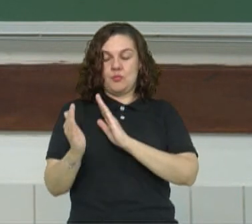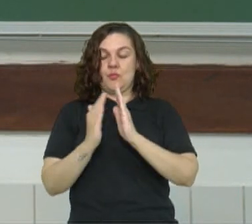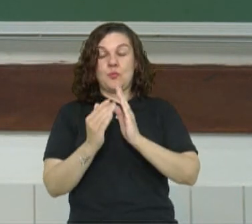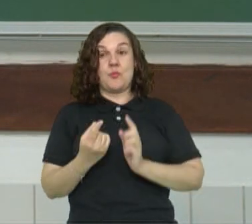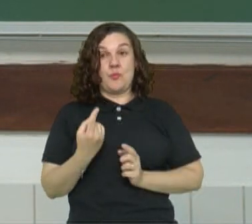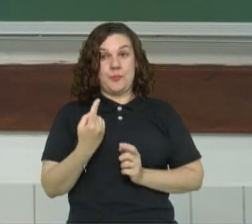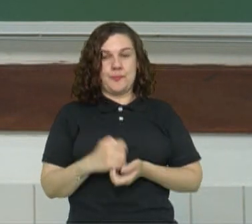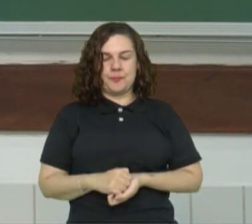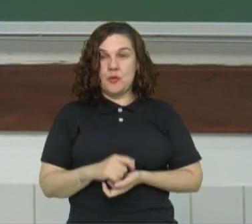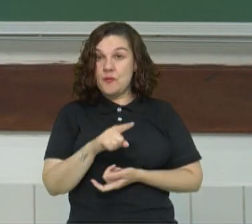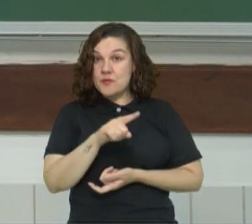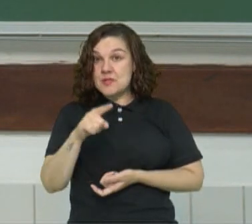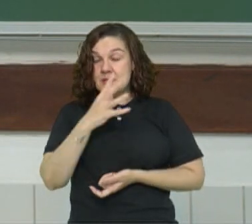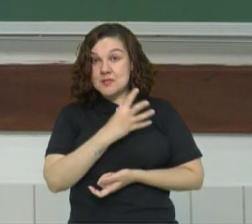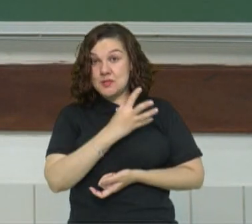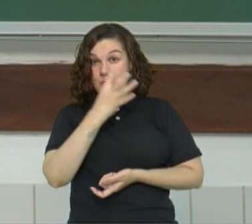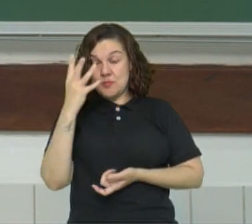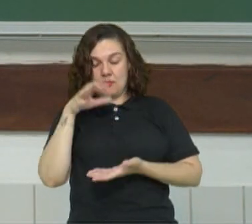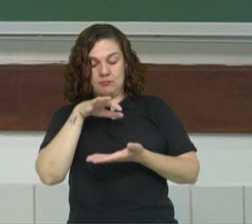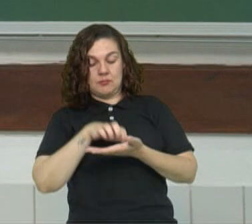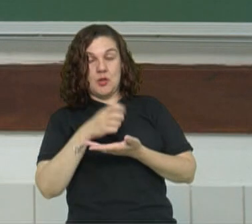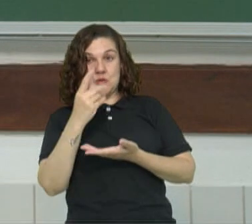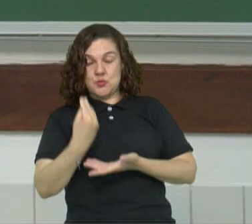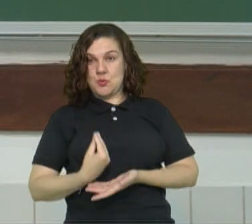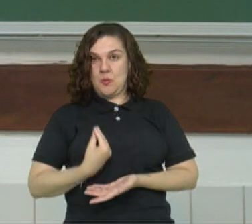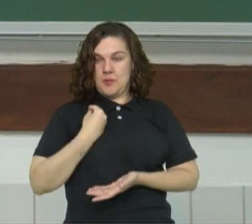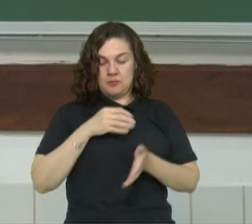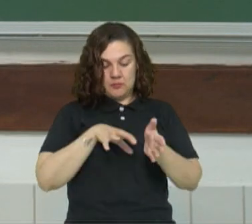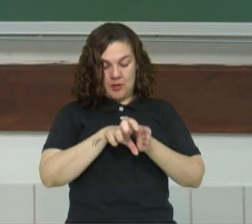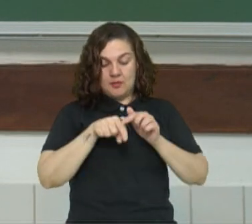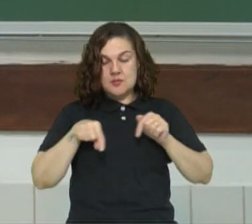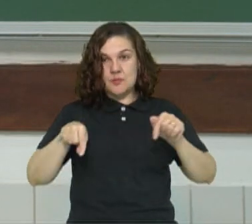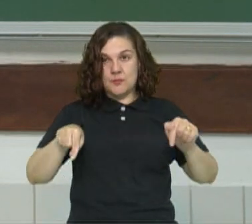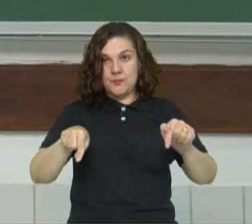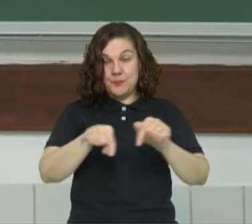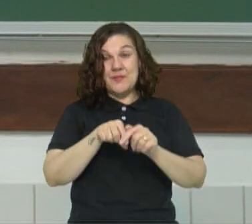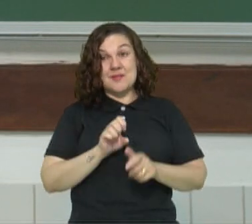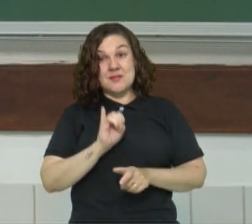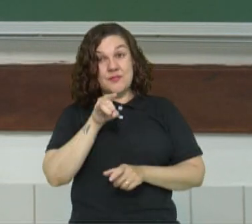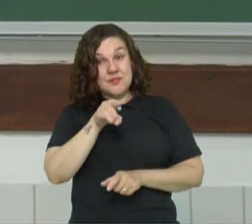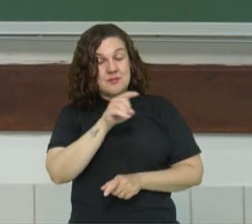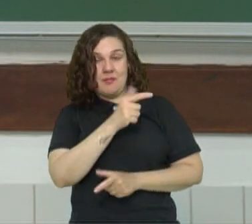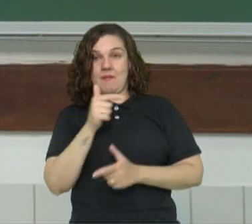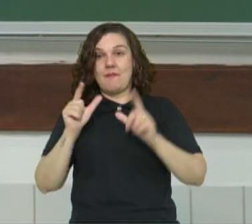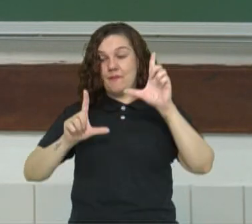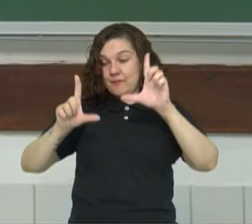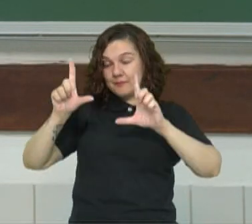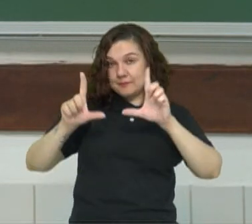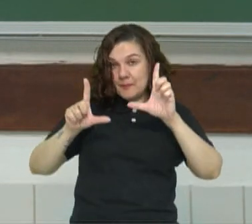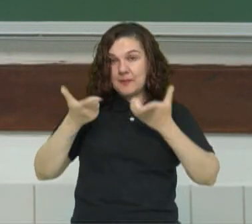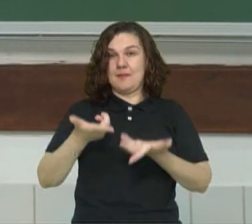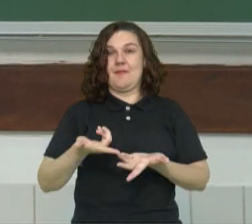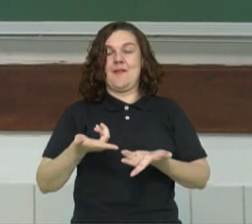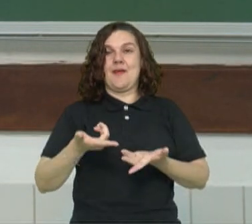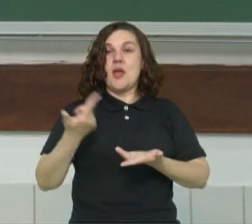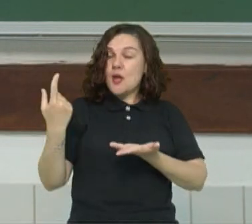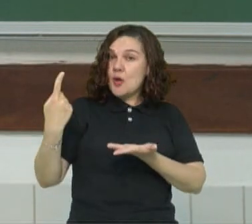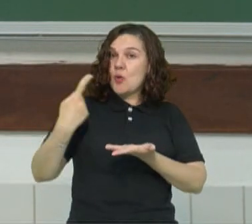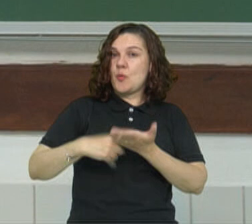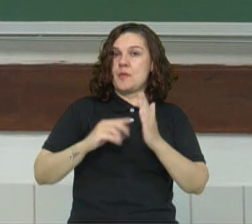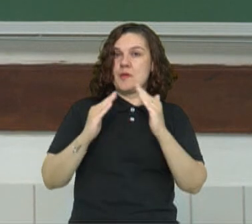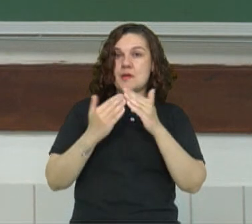1. Não deixe de validar a sua frequência através do Classroom e você que assiste a aula